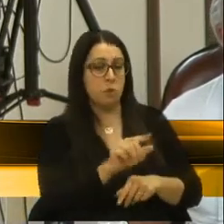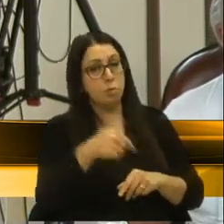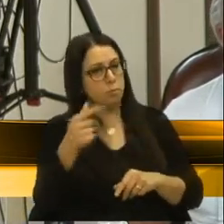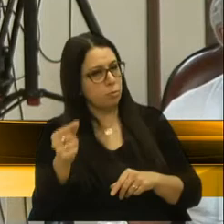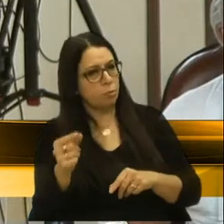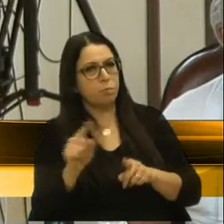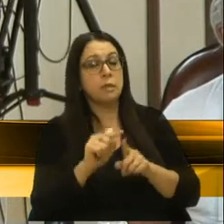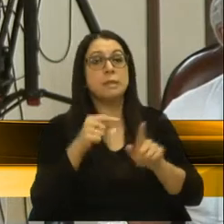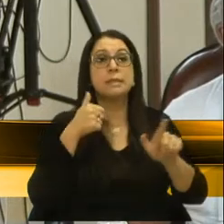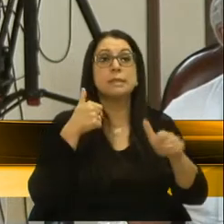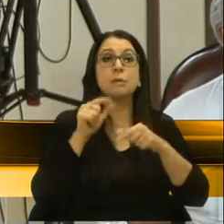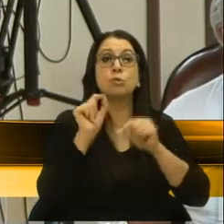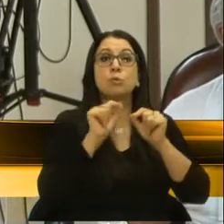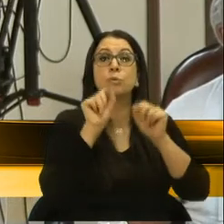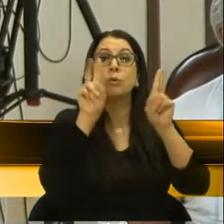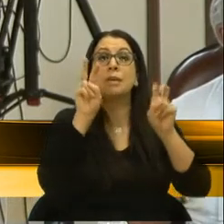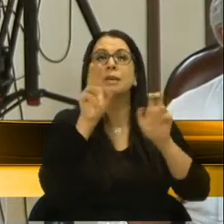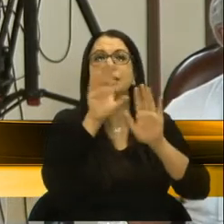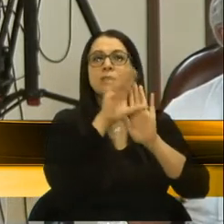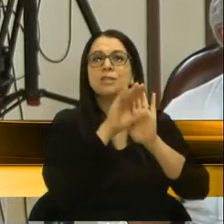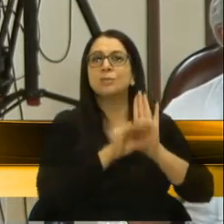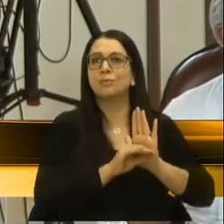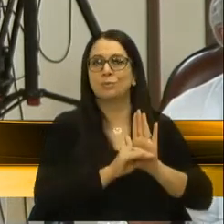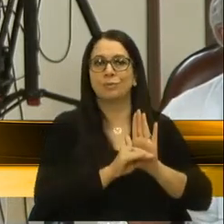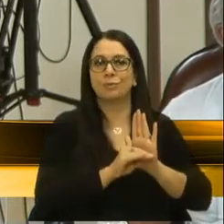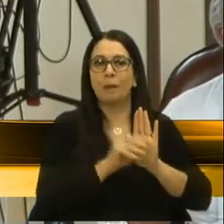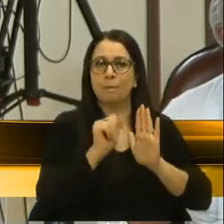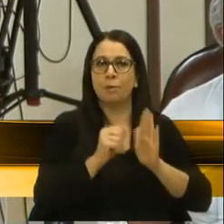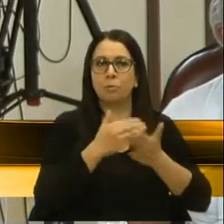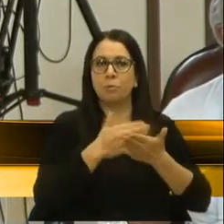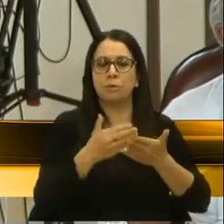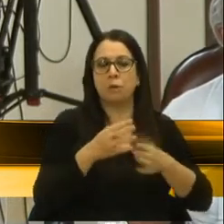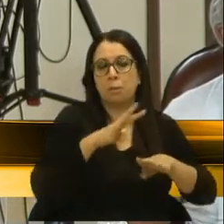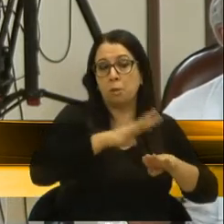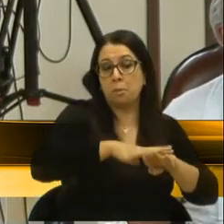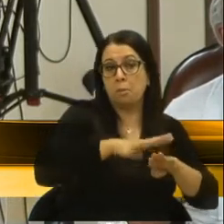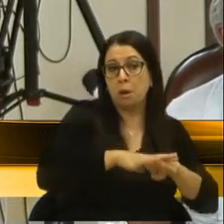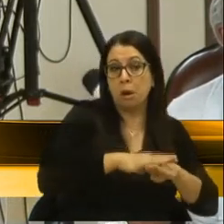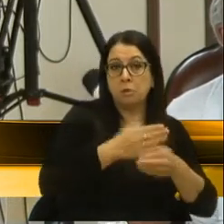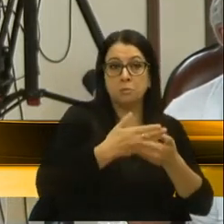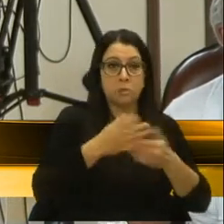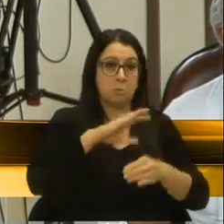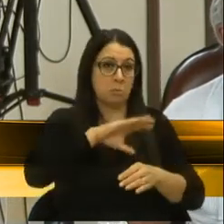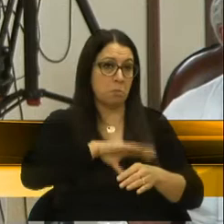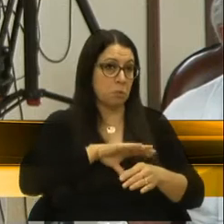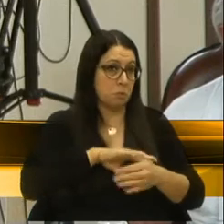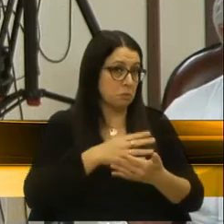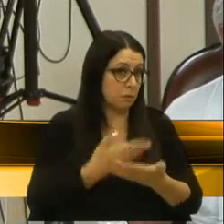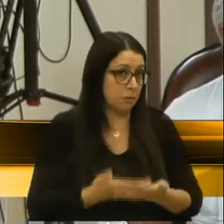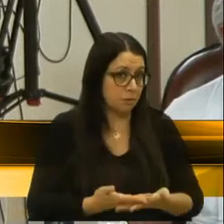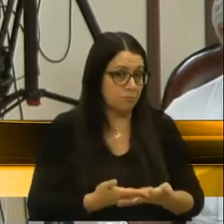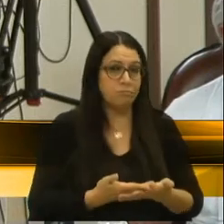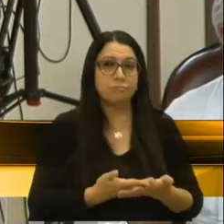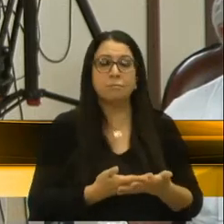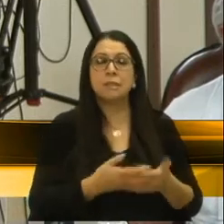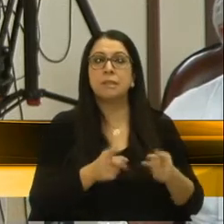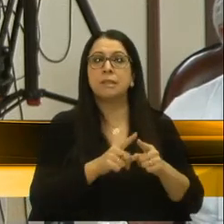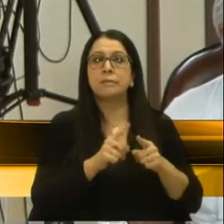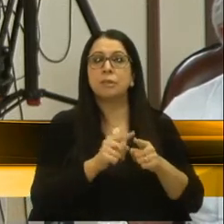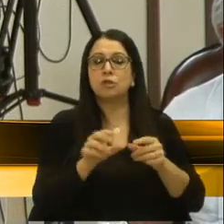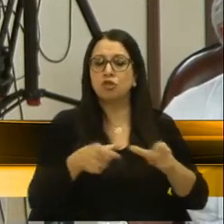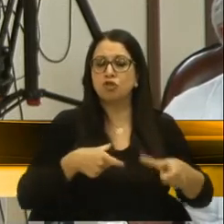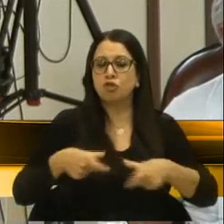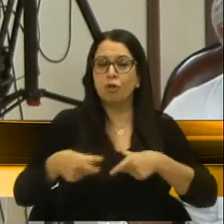sejam trabalhados esses conteúdos, que podem ocorrer a partir da matemática, a partir do português, né? A partir de jogos